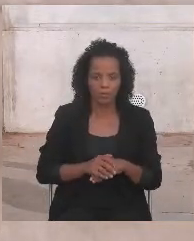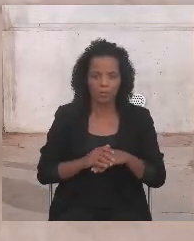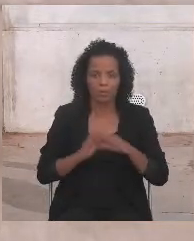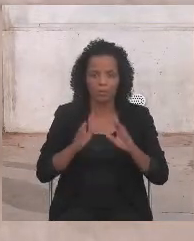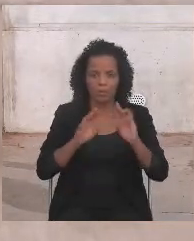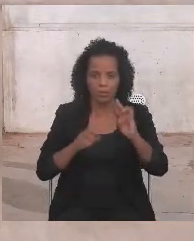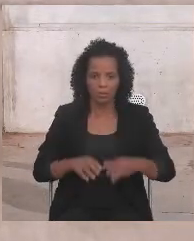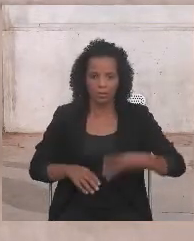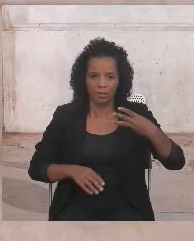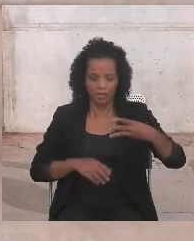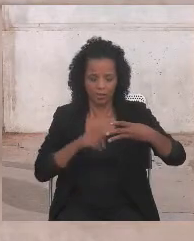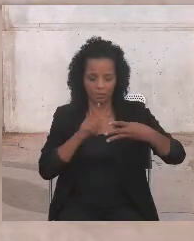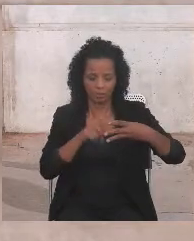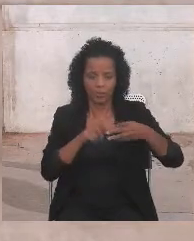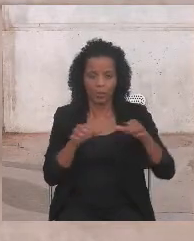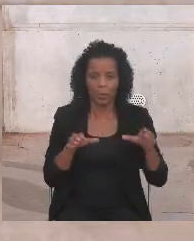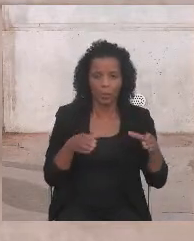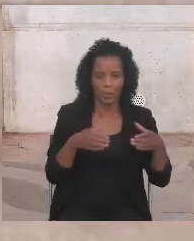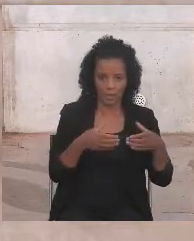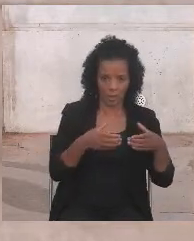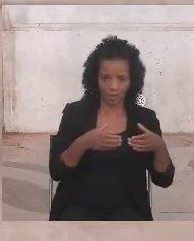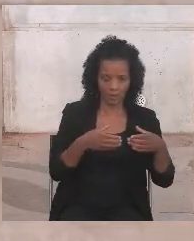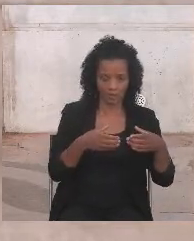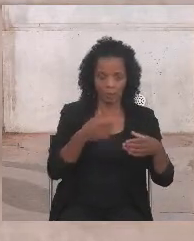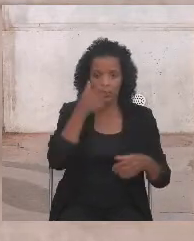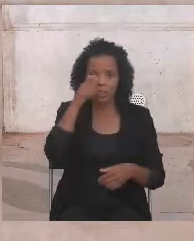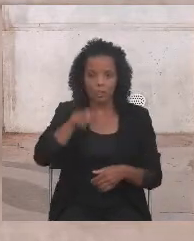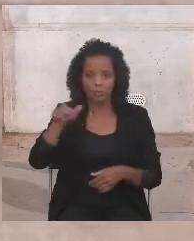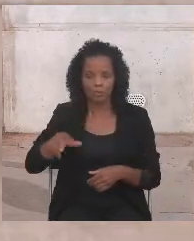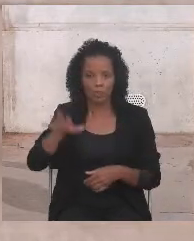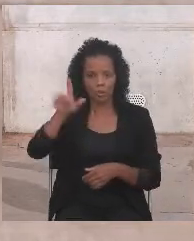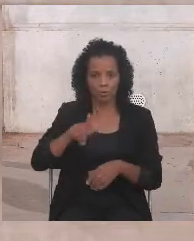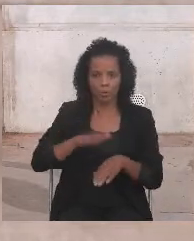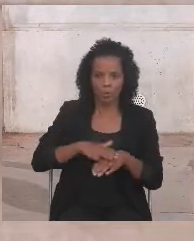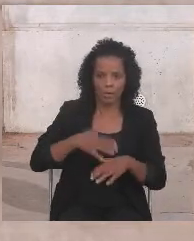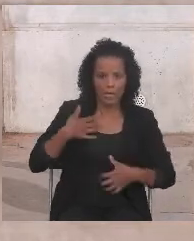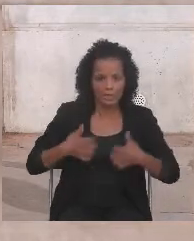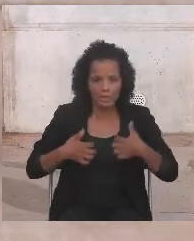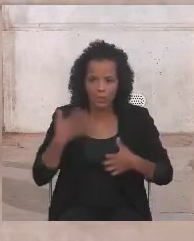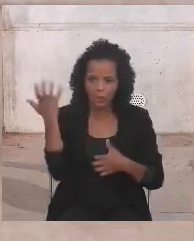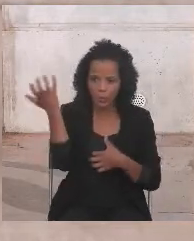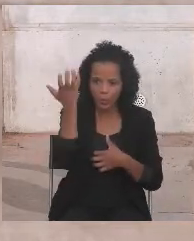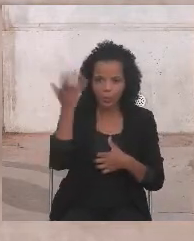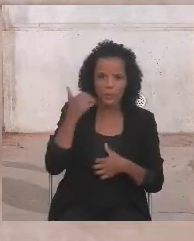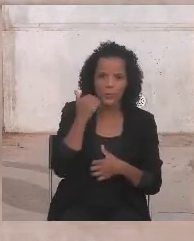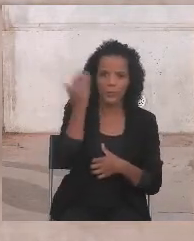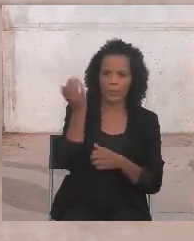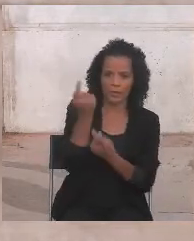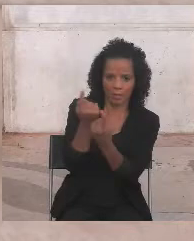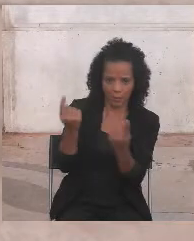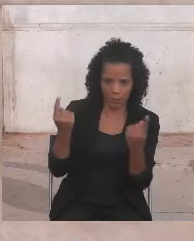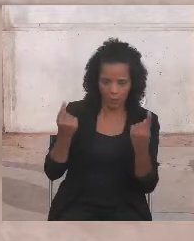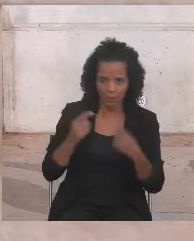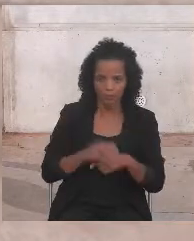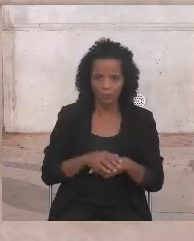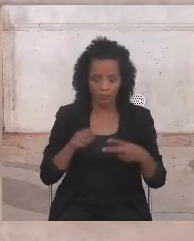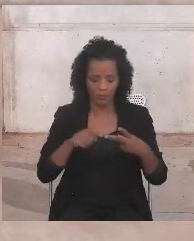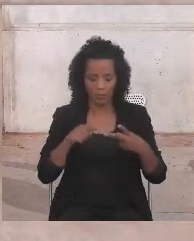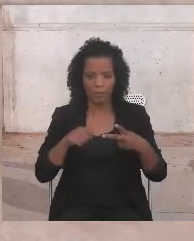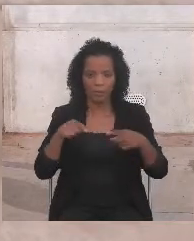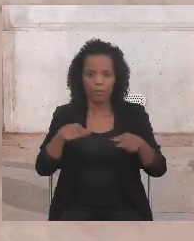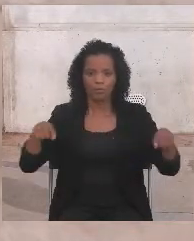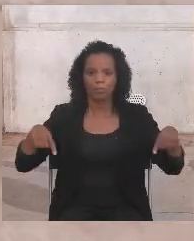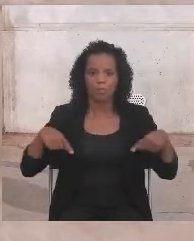vértices: a comunidade, os lisboetas com os seus anseios, a sua cultura, os seus talentos, o